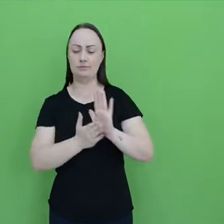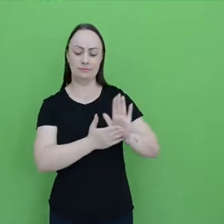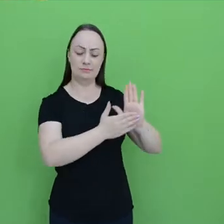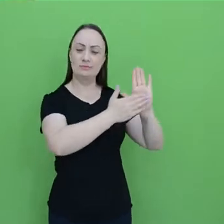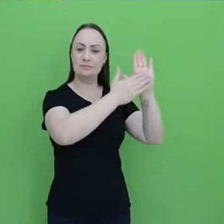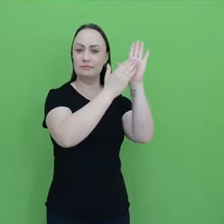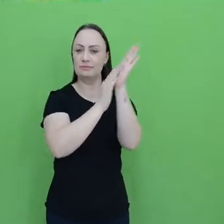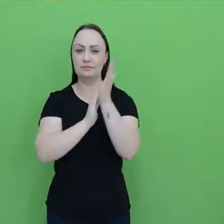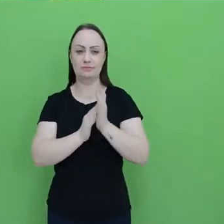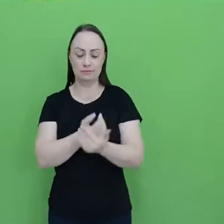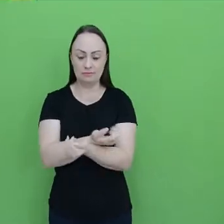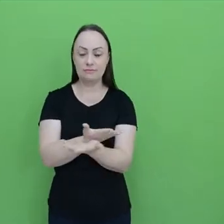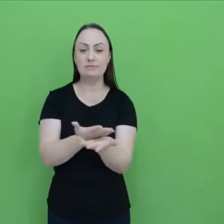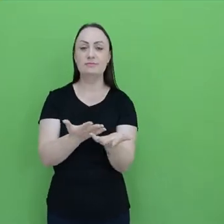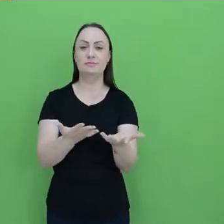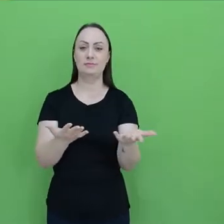ela.